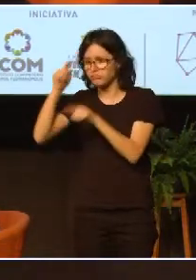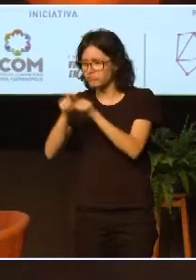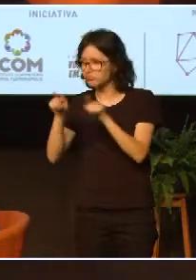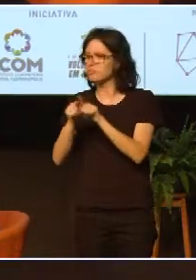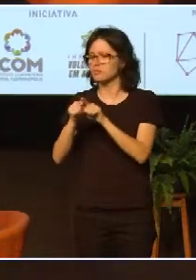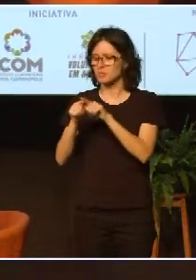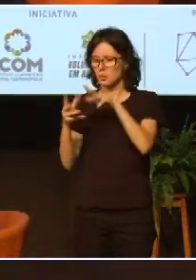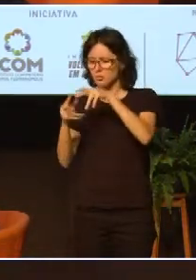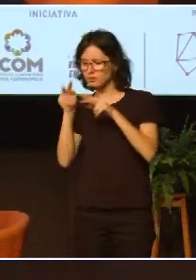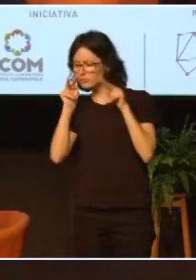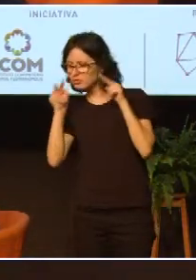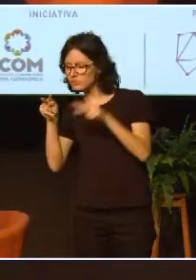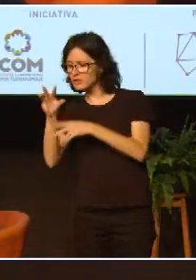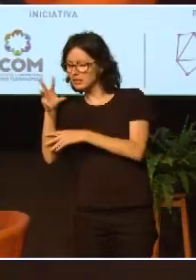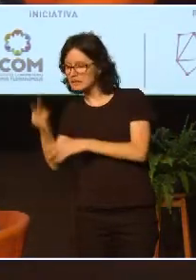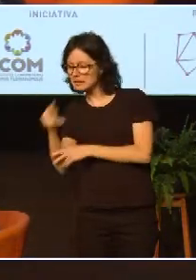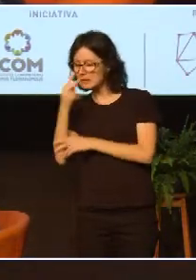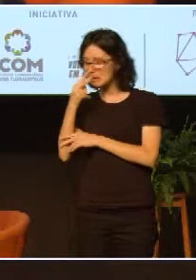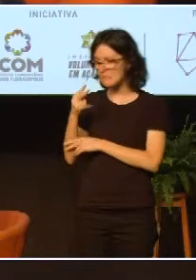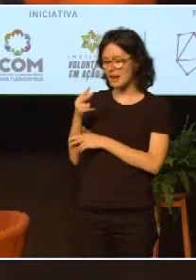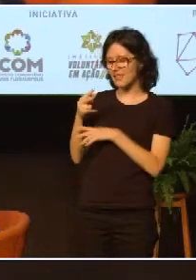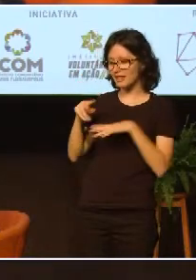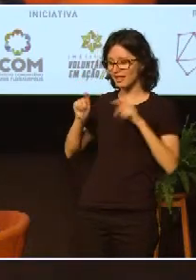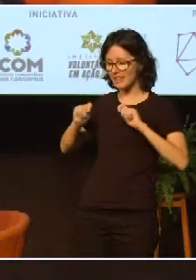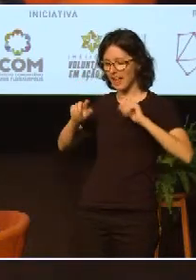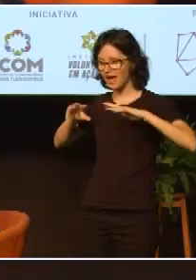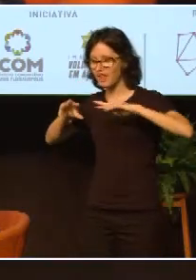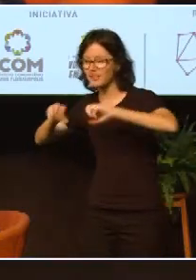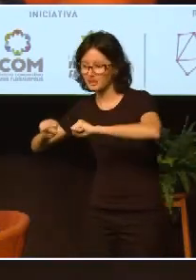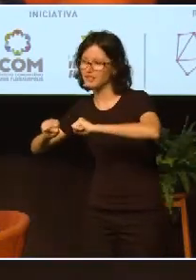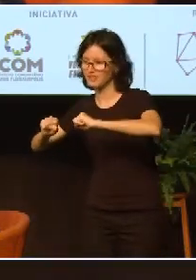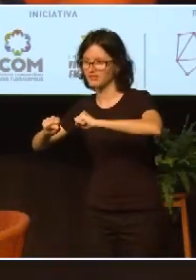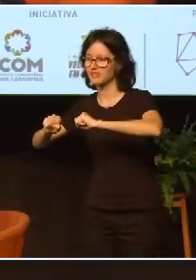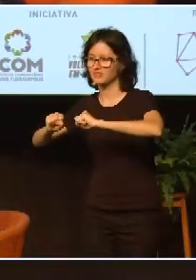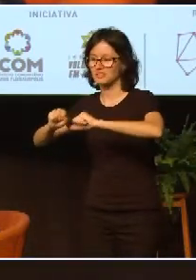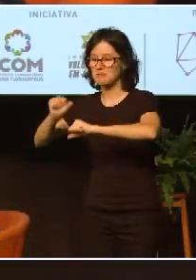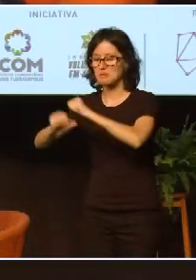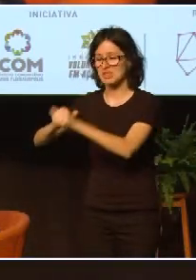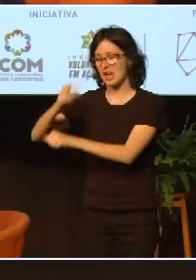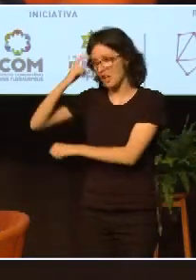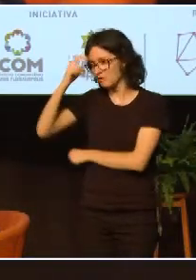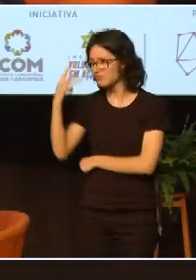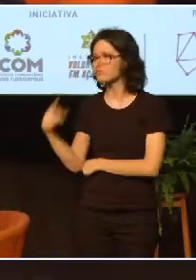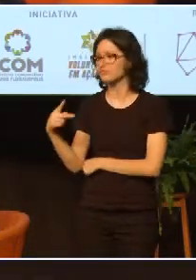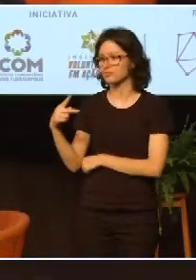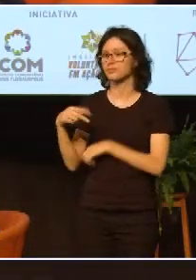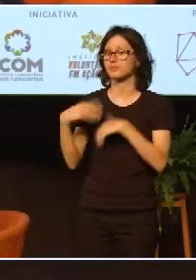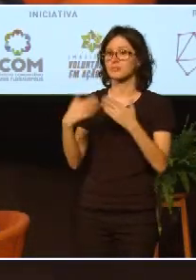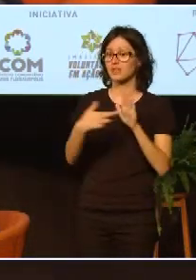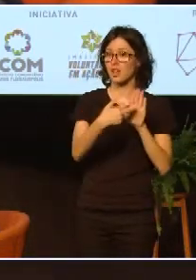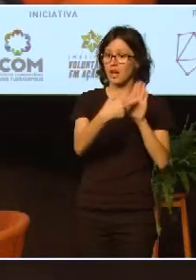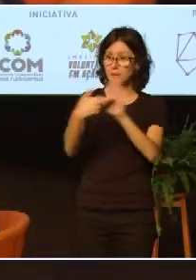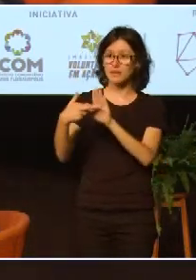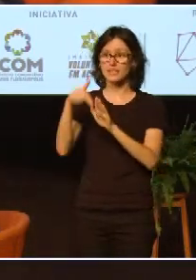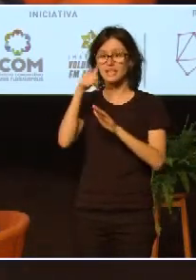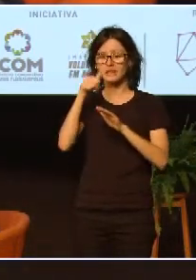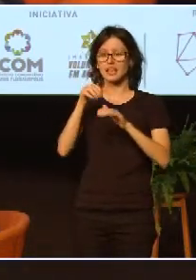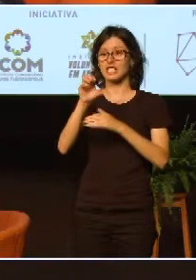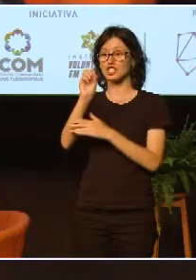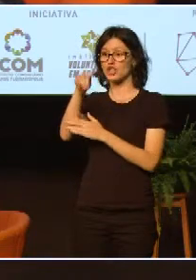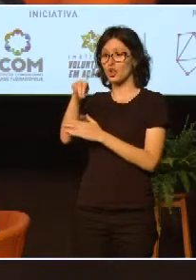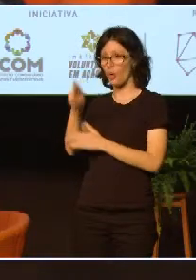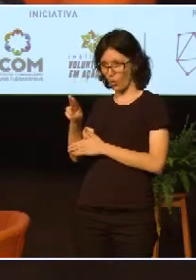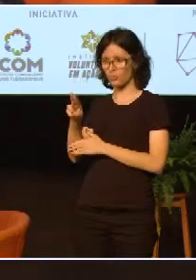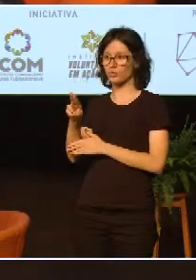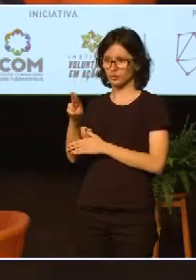países africanos com olhar de colonizador. E aí, nesse encontro, a representante da ONU,